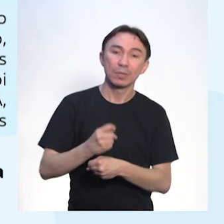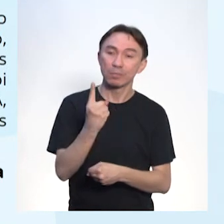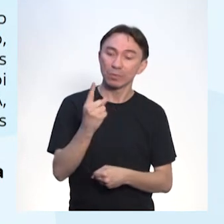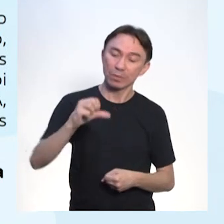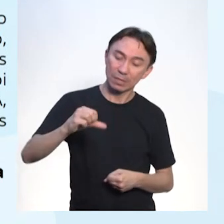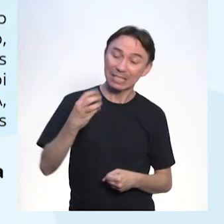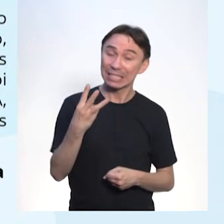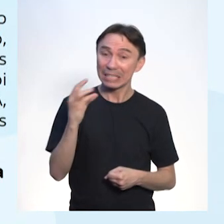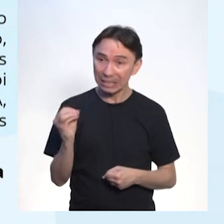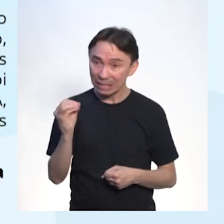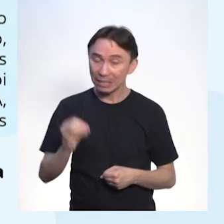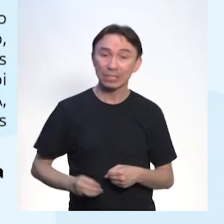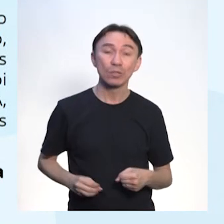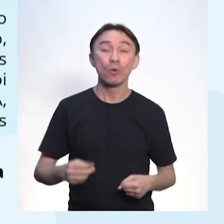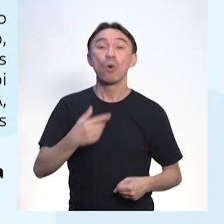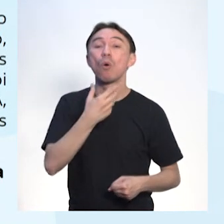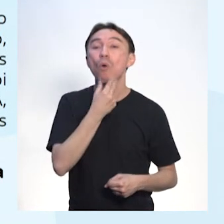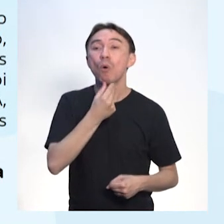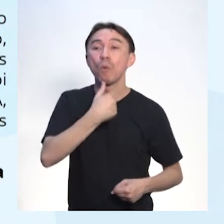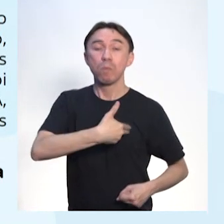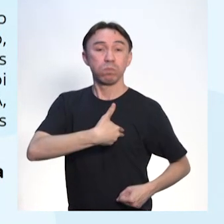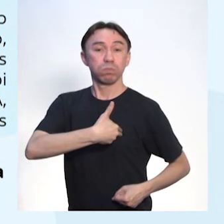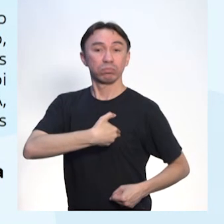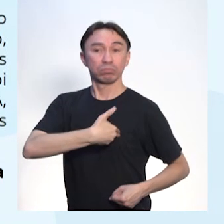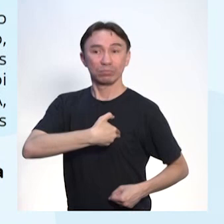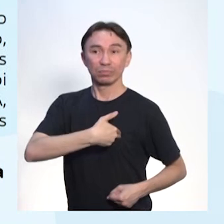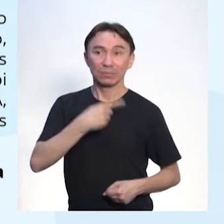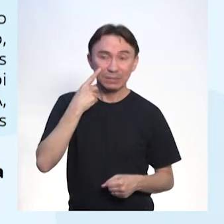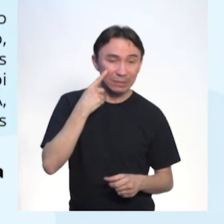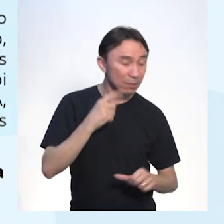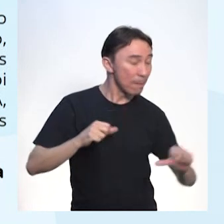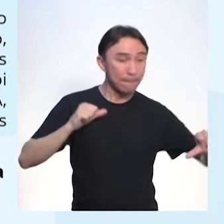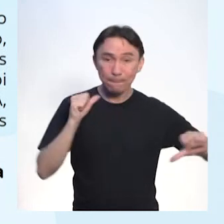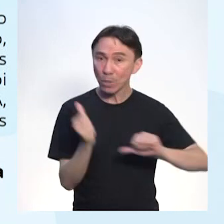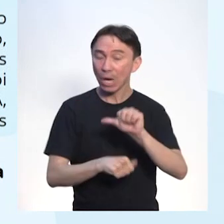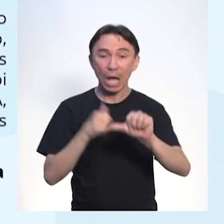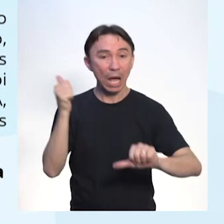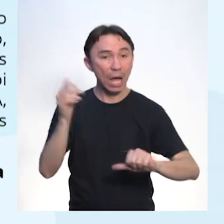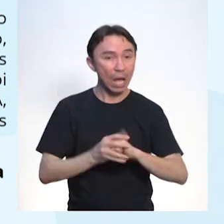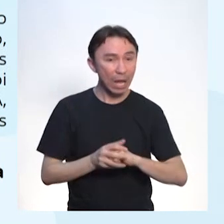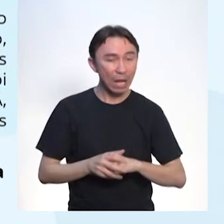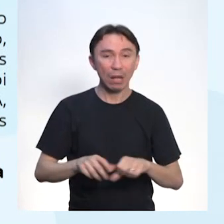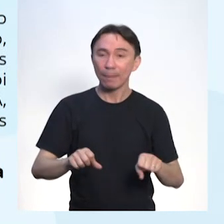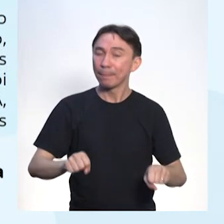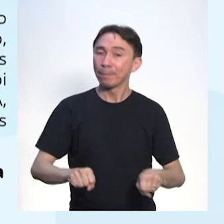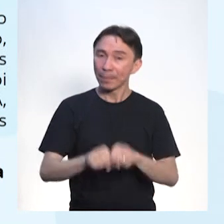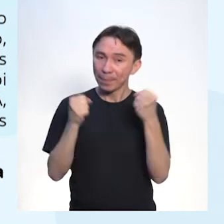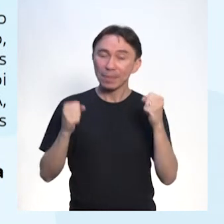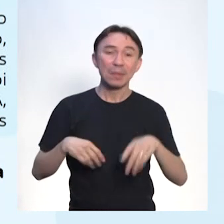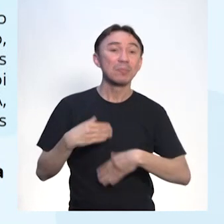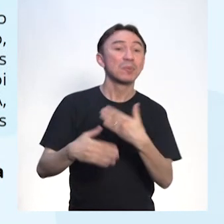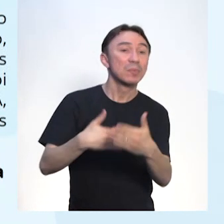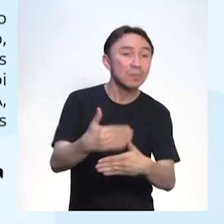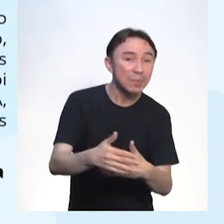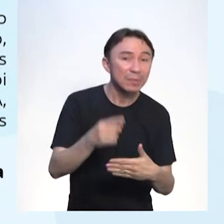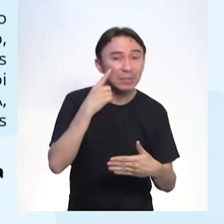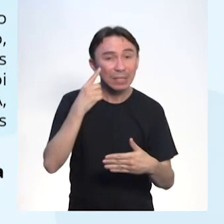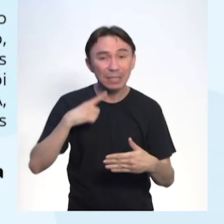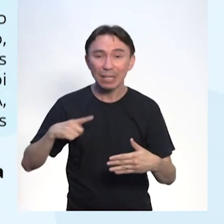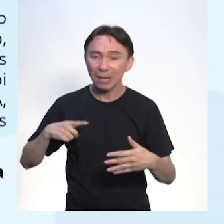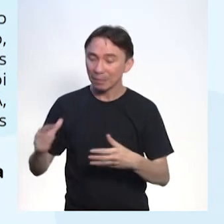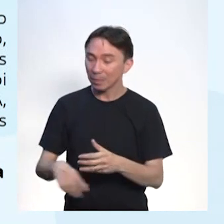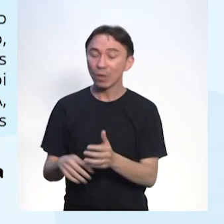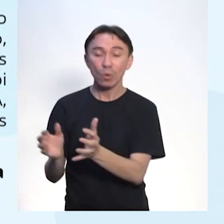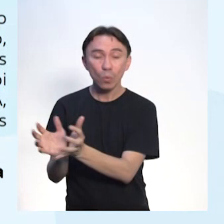vai polarizar o governo do país entre as oligarquias do Partido Republicano Mineiro e as oligarquias